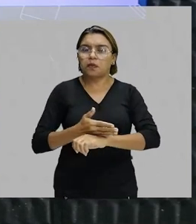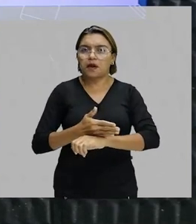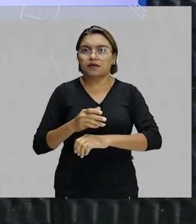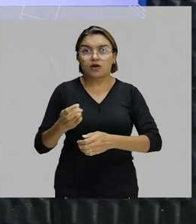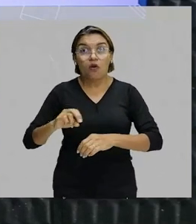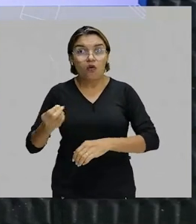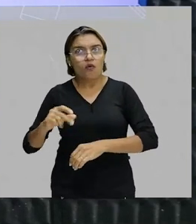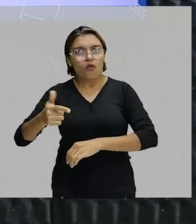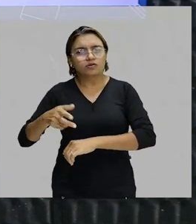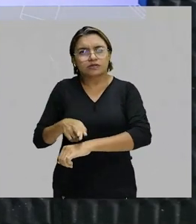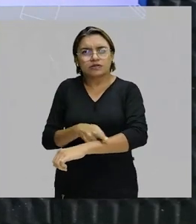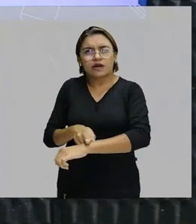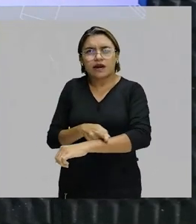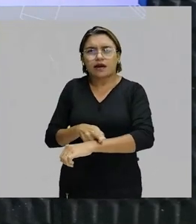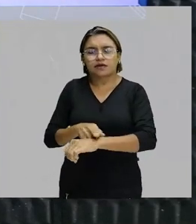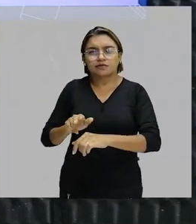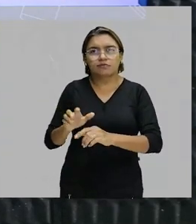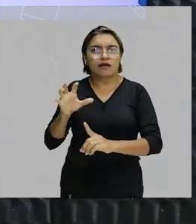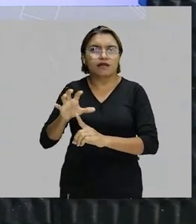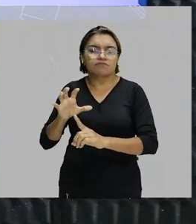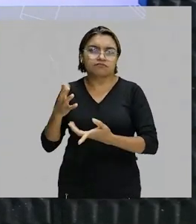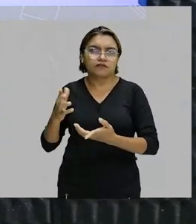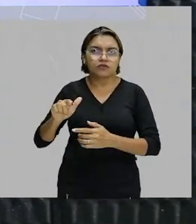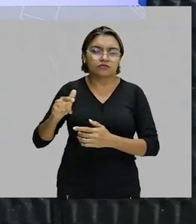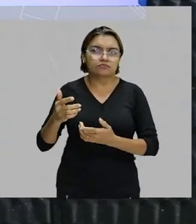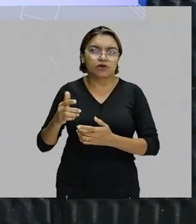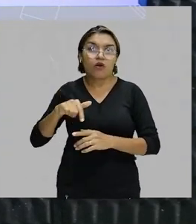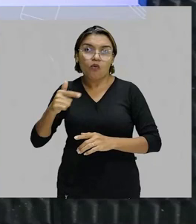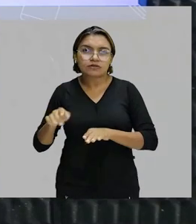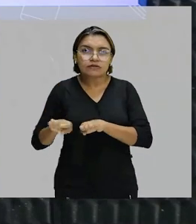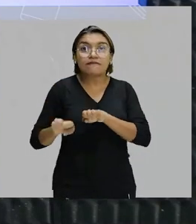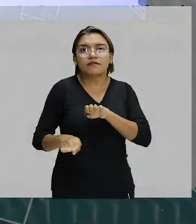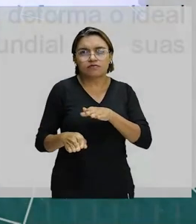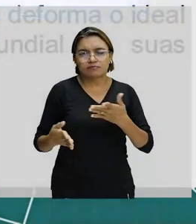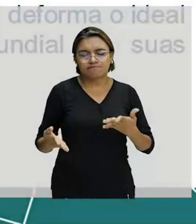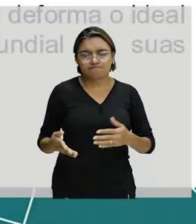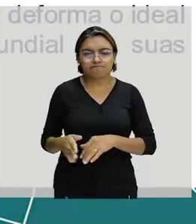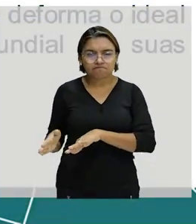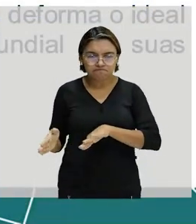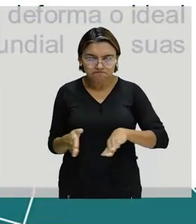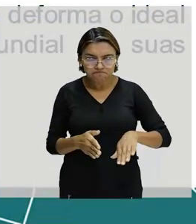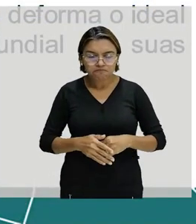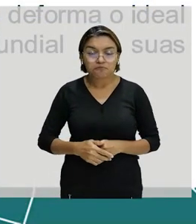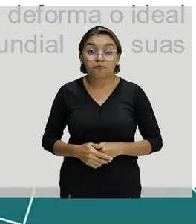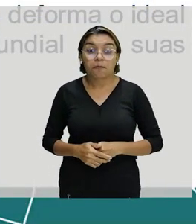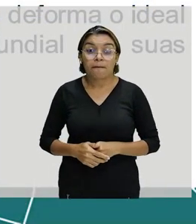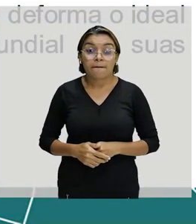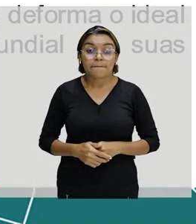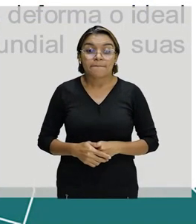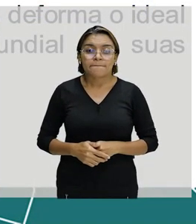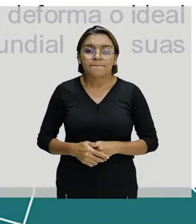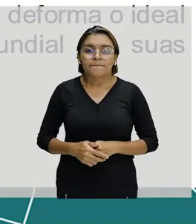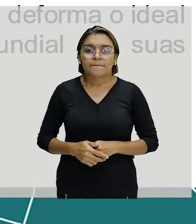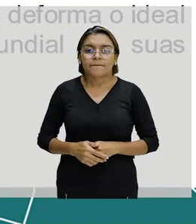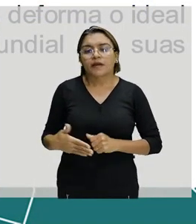raça sobre as outras que seriam portanto inferiores as raízes do racismo contemporâneo